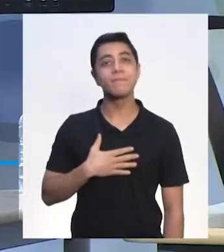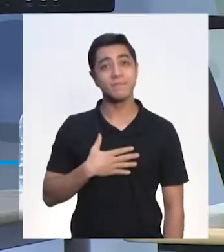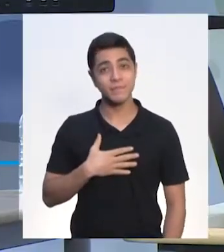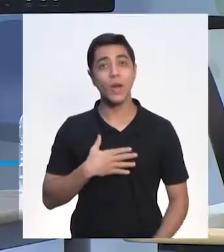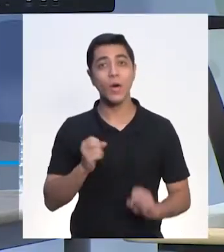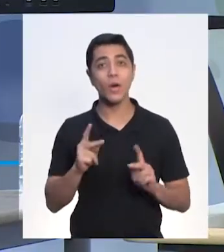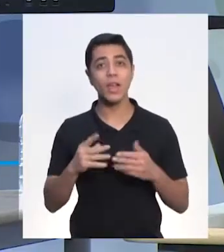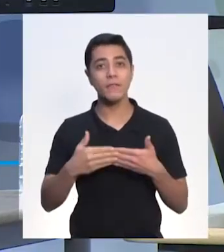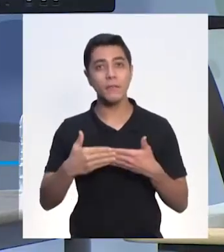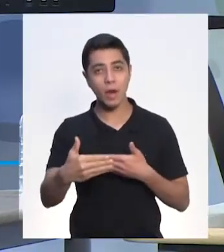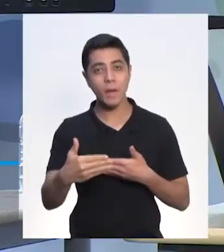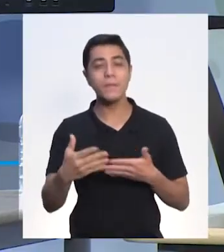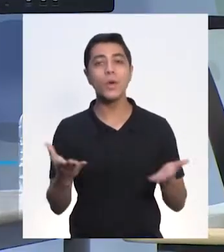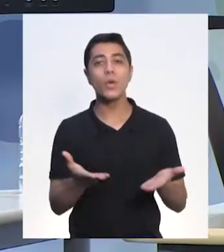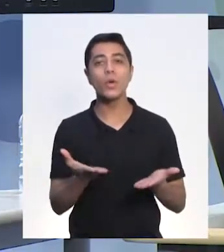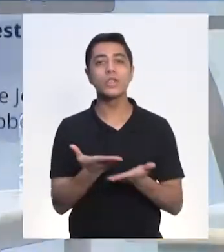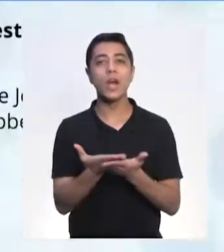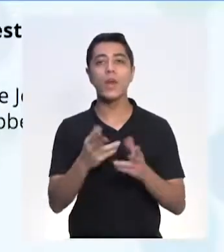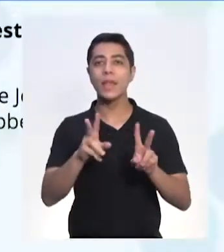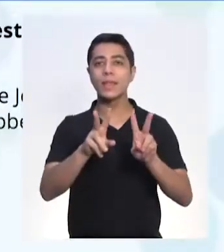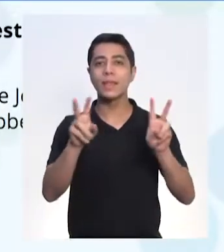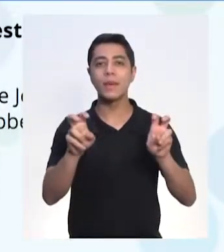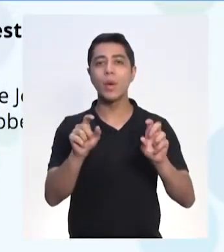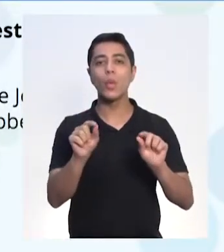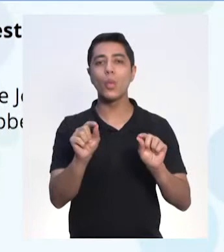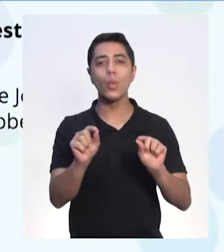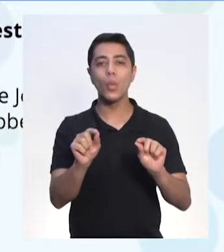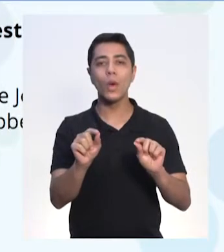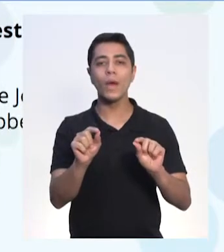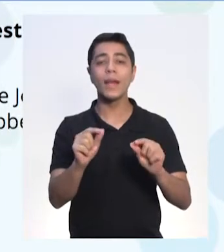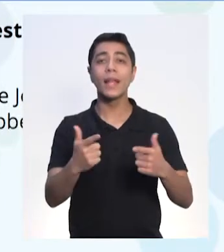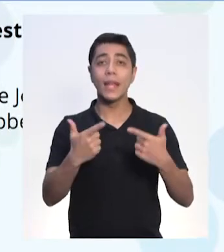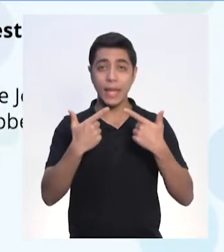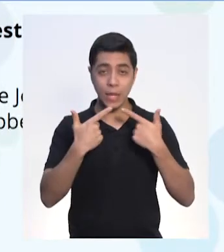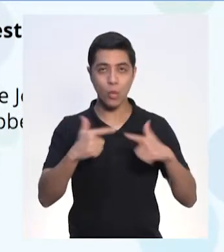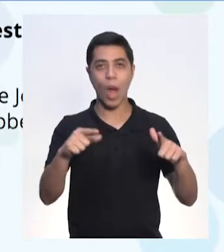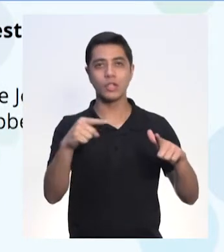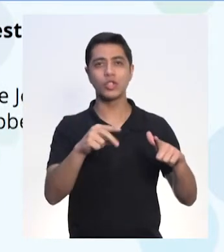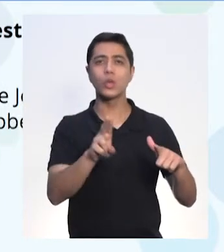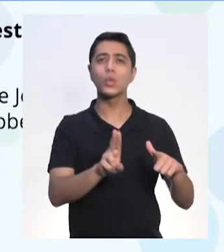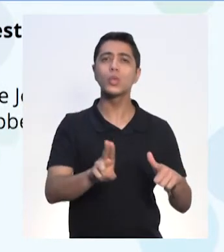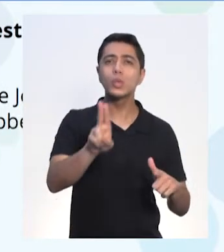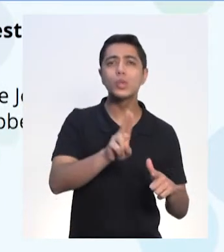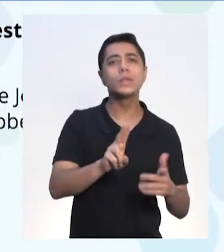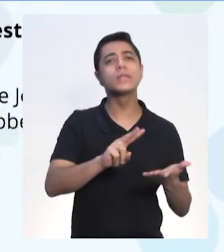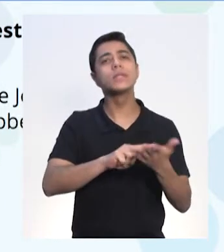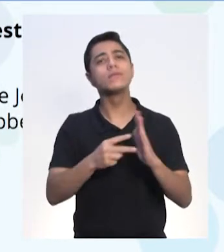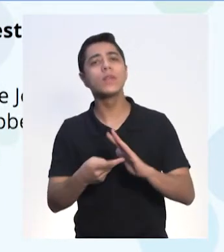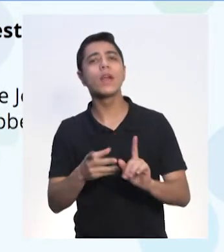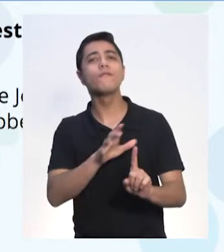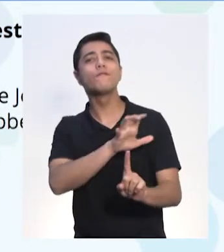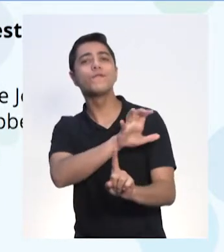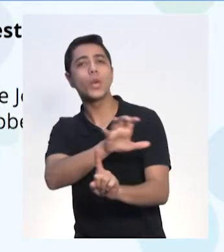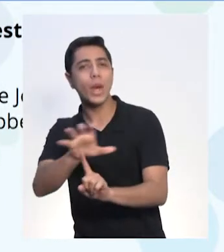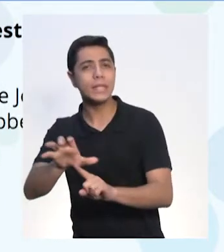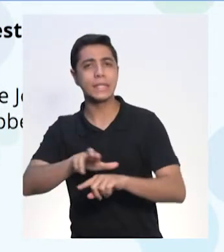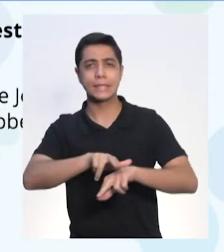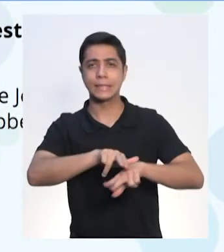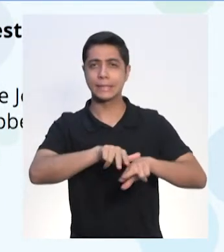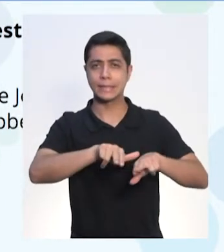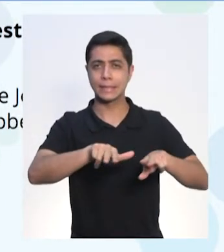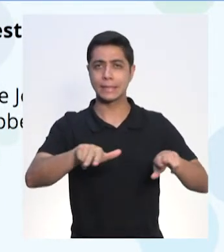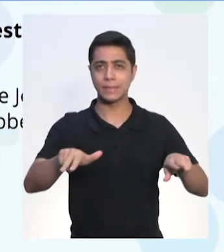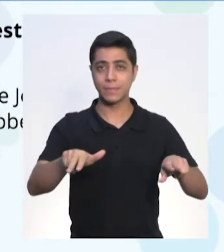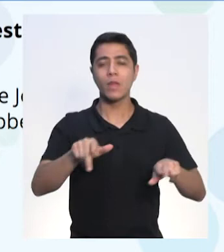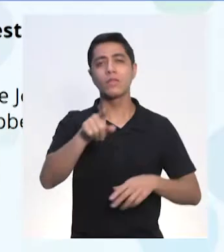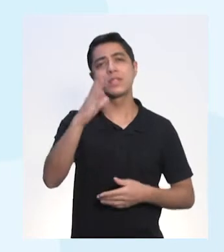só. O tema de nossa aula hoje é usos, significados e influências das linguagens, tá? Como vocês sabem, essa é uma aula